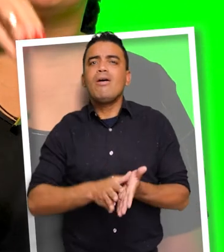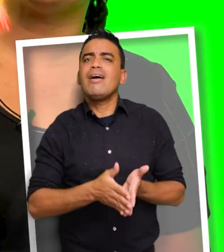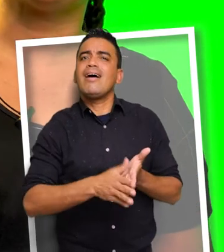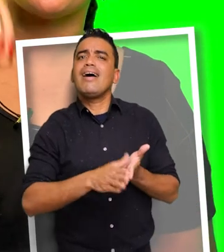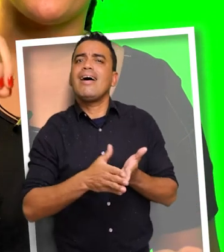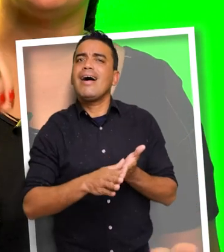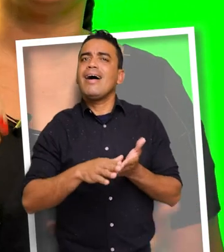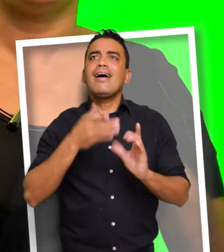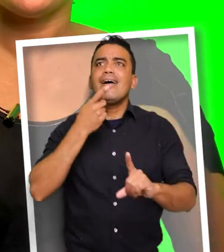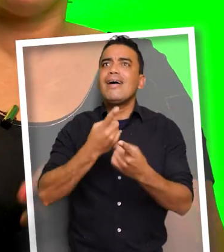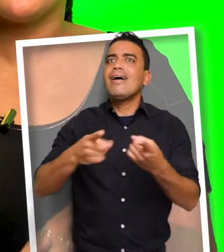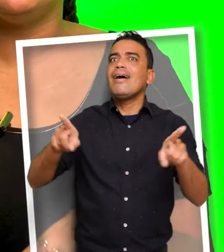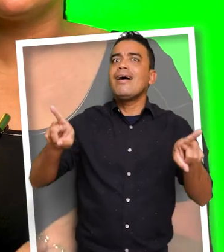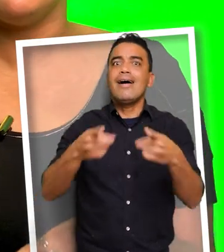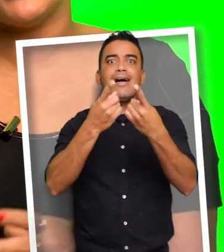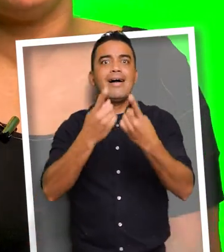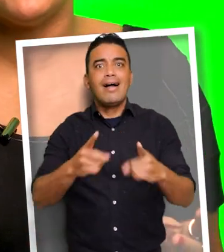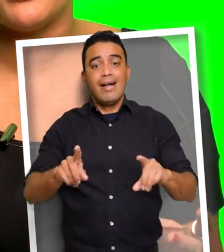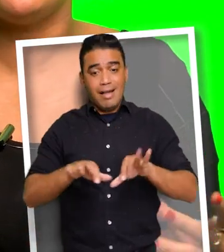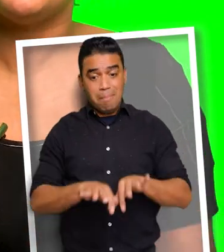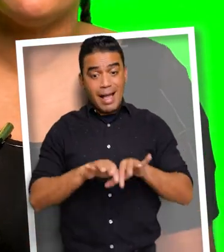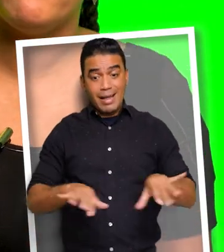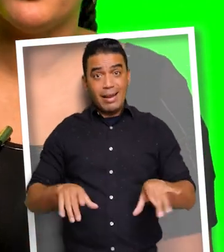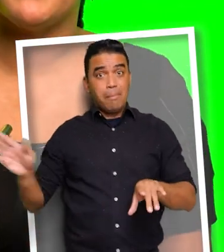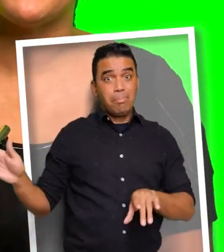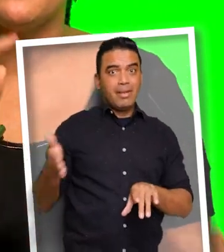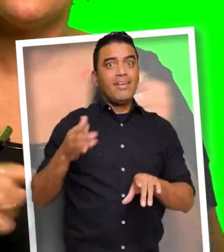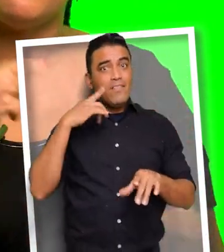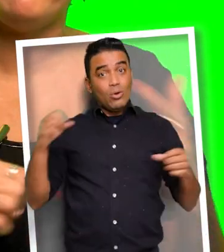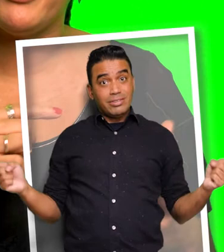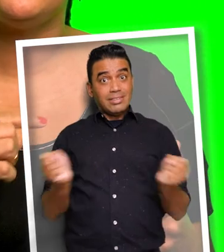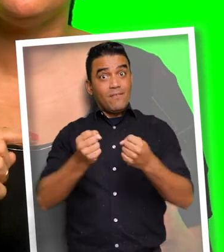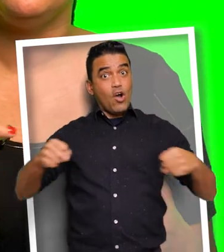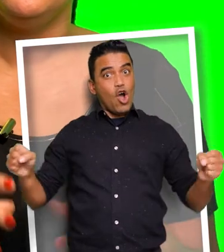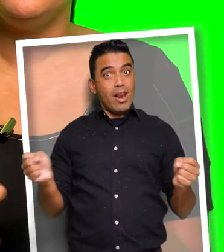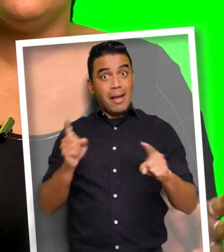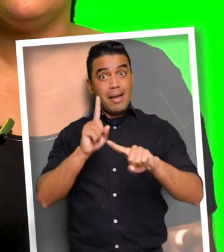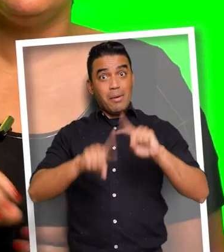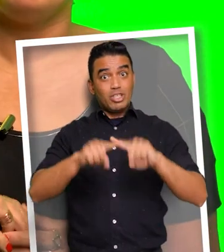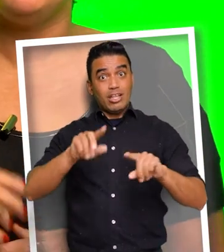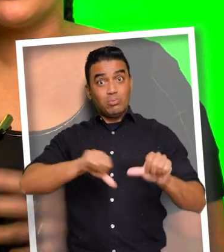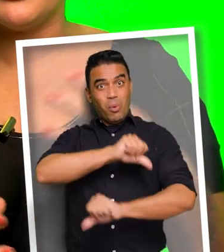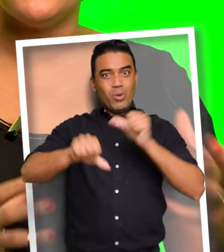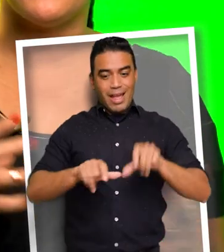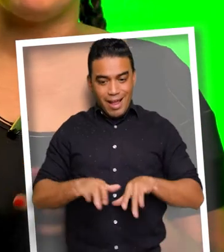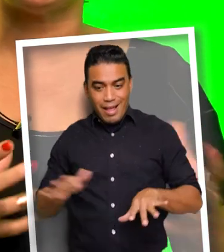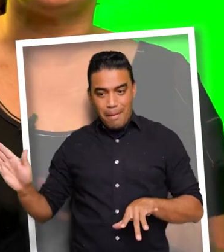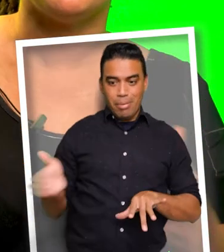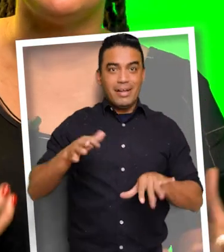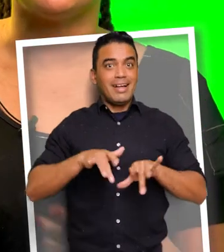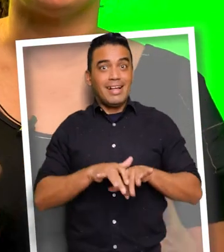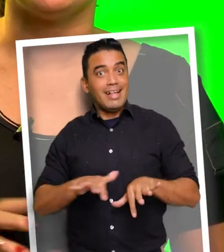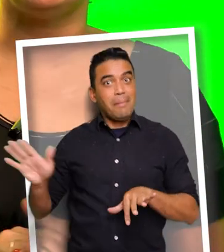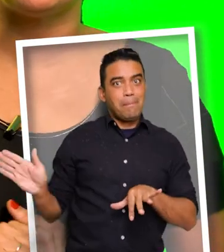que está sendo tocado a máquina de escrever, que na verdade é uma sanfona, mas que aí a gente se diverte e fica, ela faz